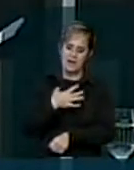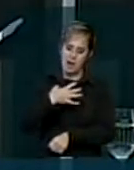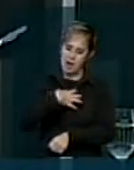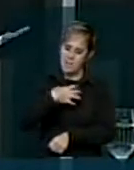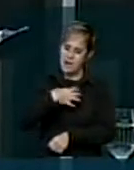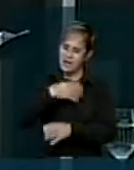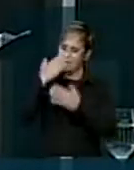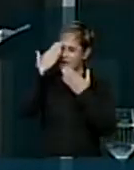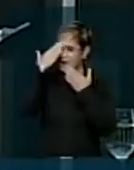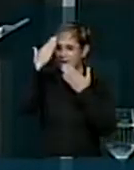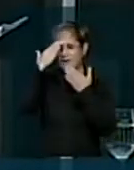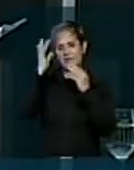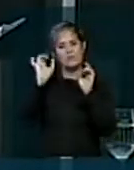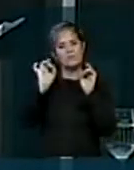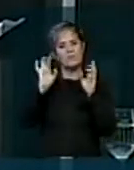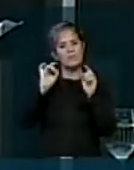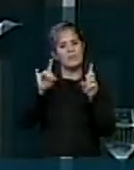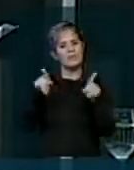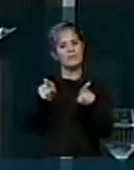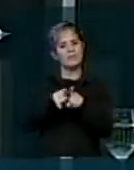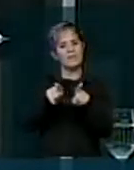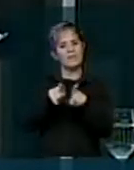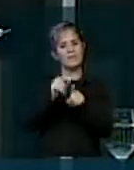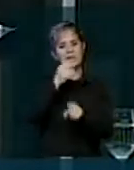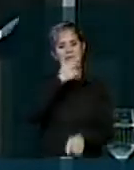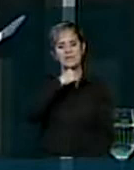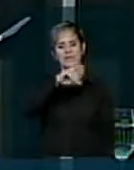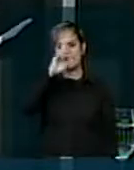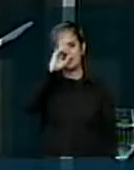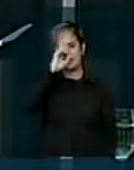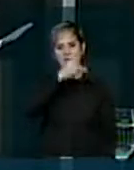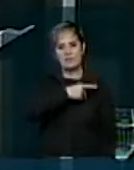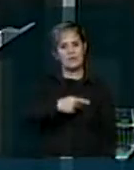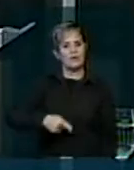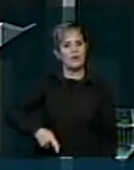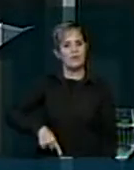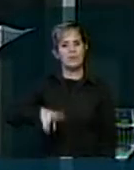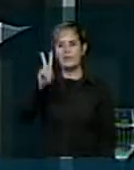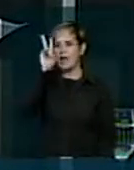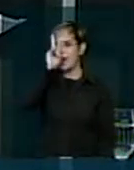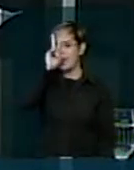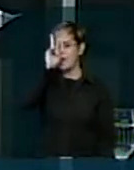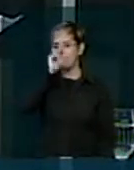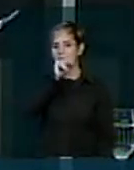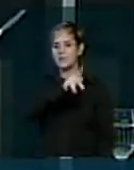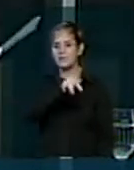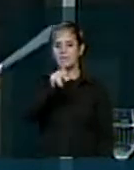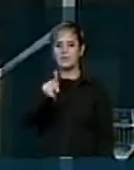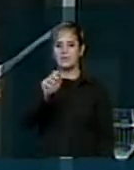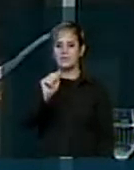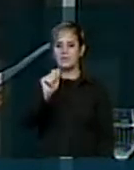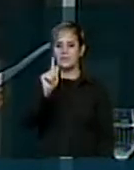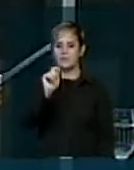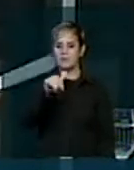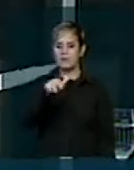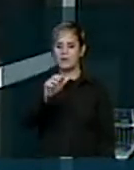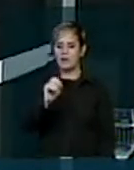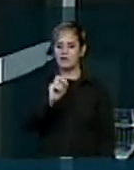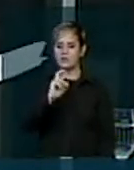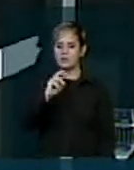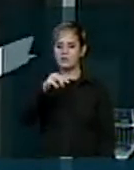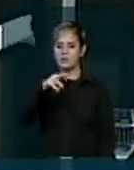Agradecimento especial também, senhor presidente, em memória ao professor Agenor Miranda